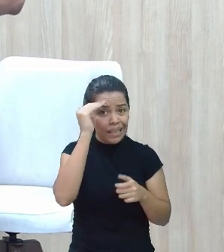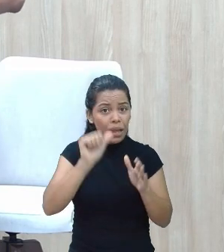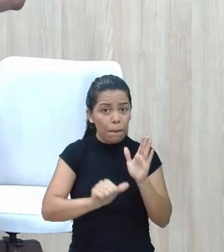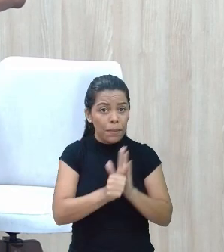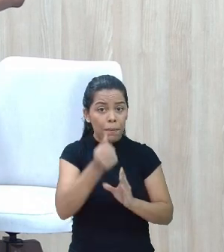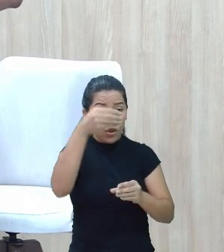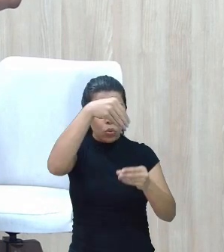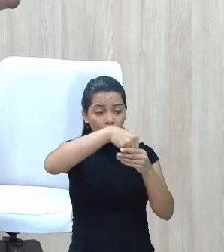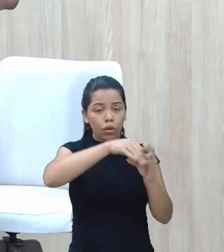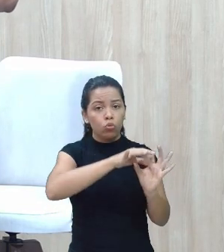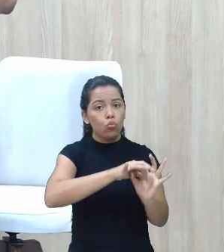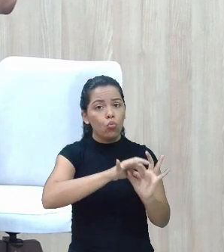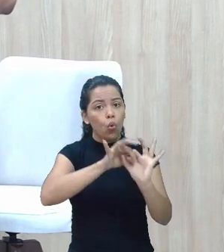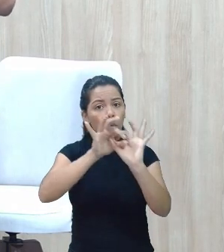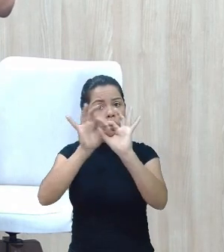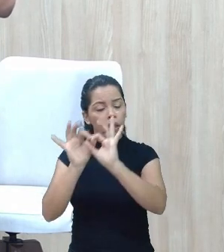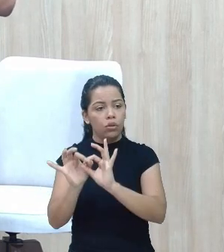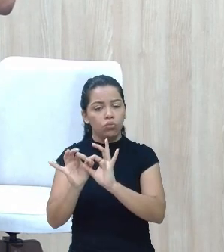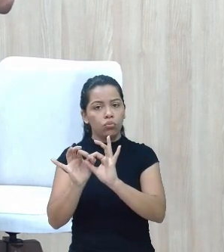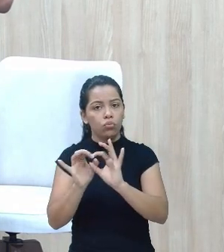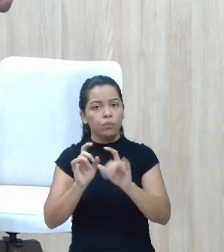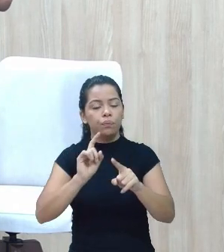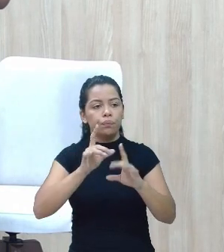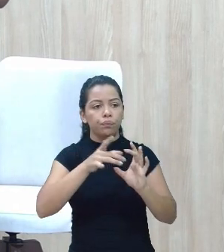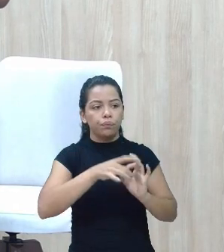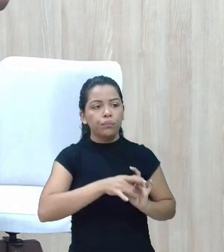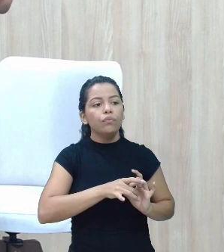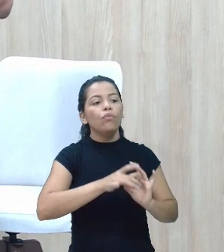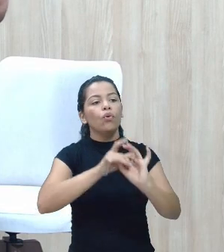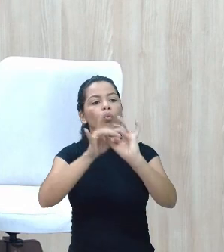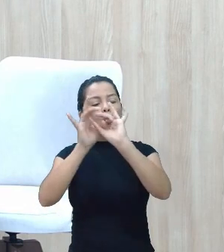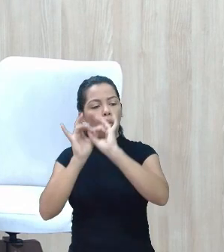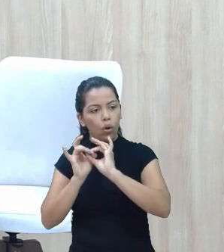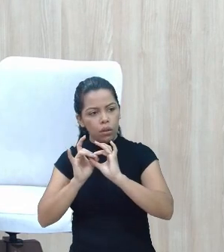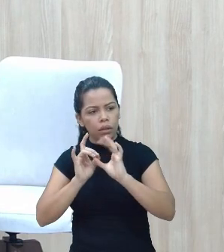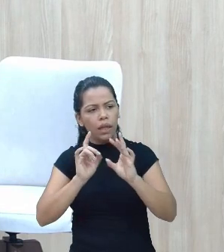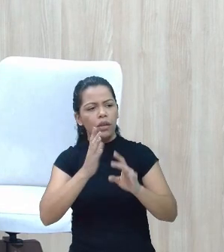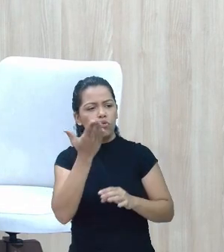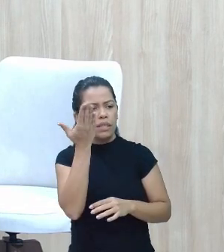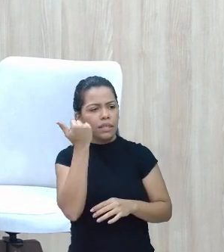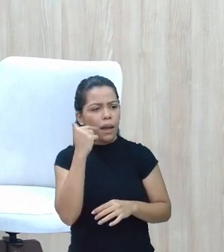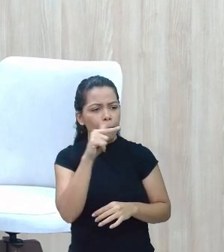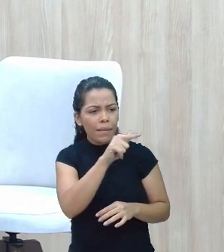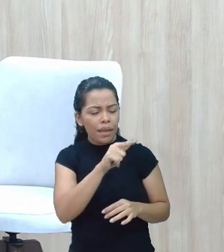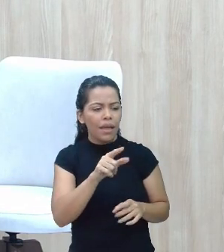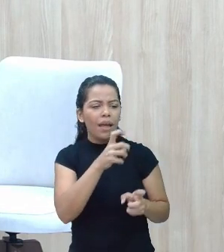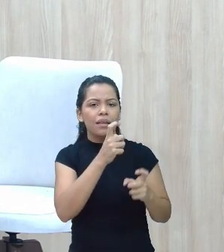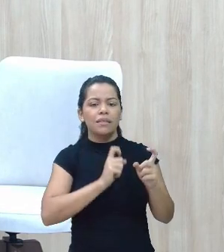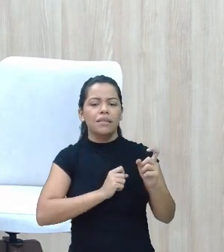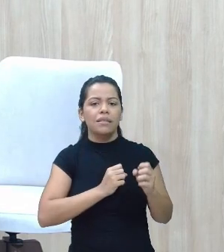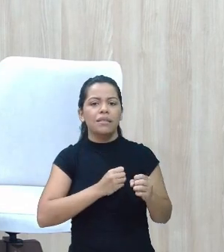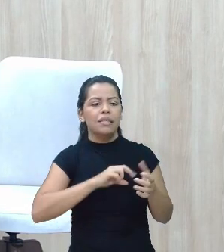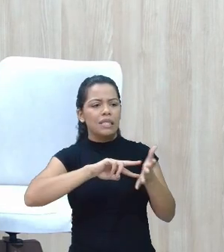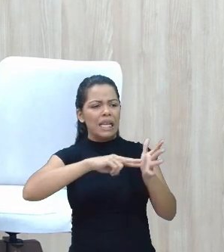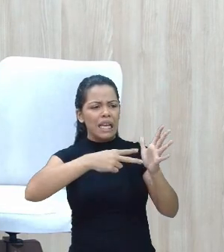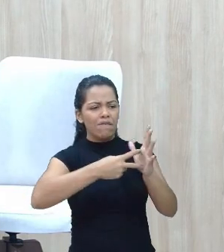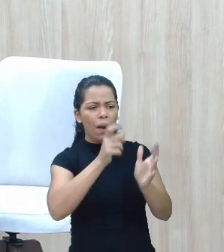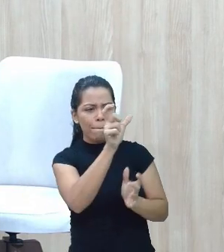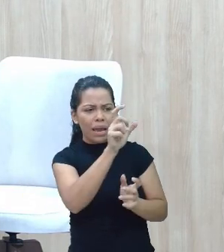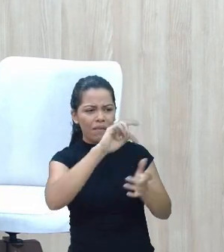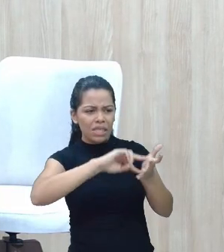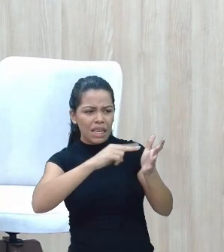dentro do contexto e saber que aquela expressão significa uma outra coisa na sua língua. Ou seja, aquela